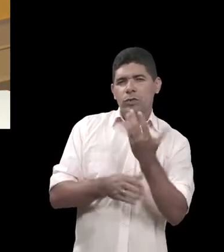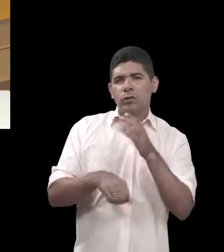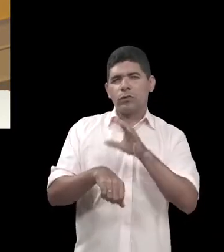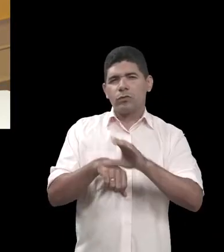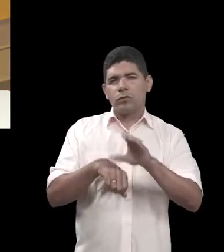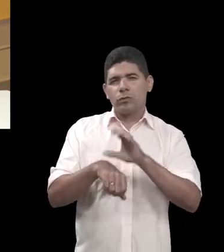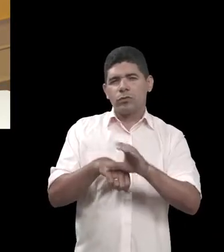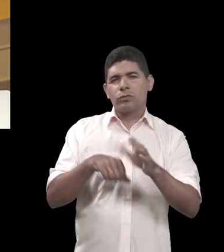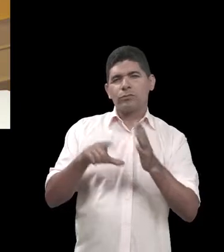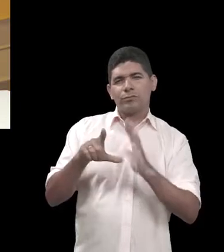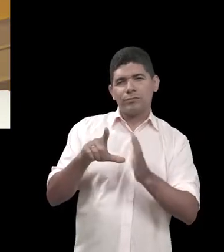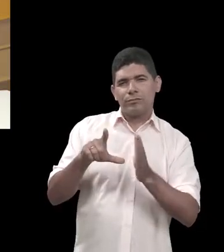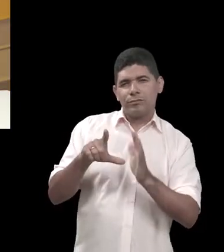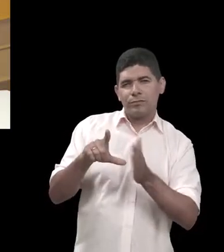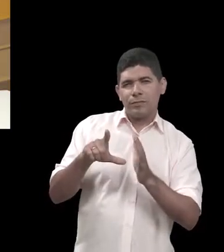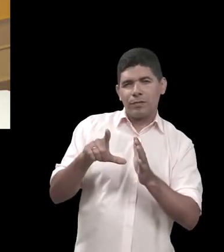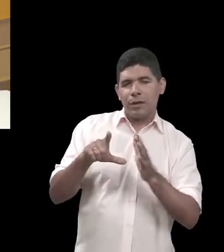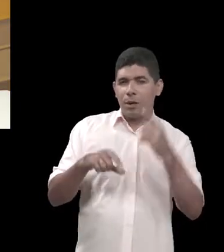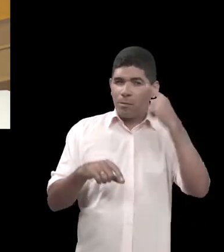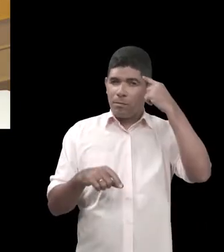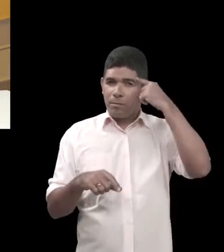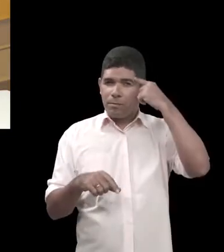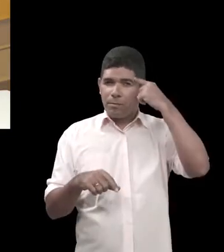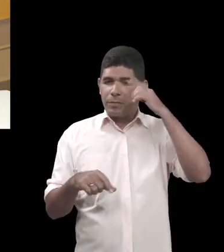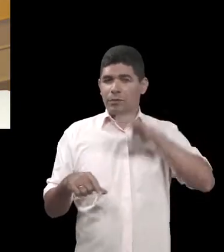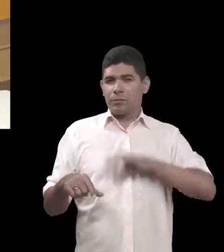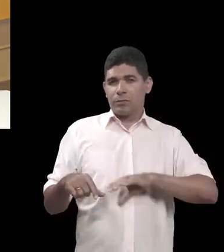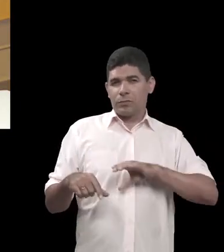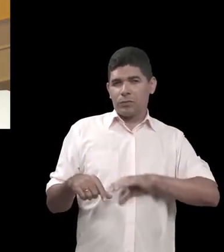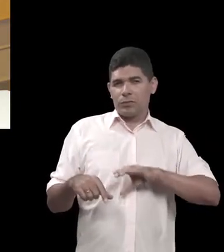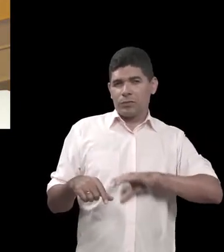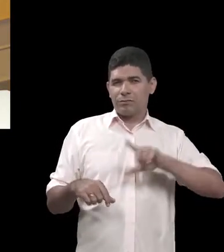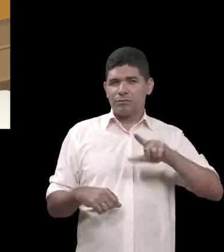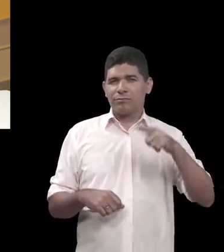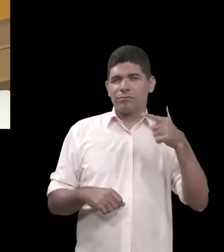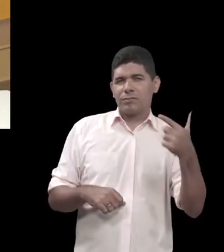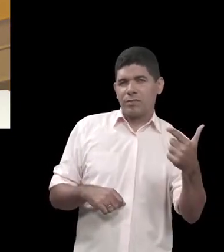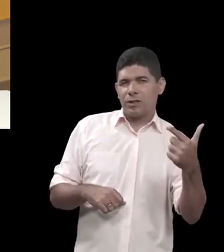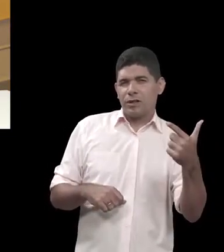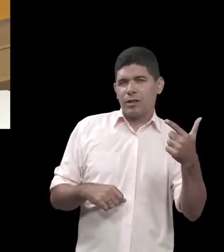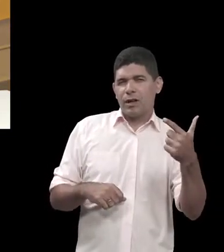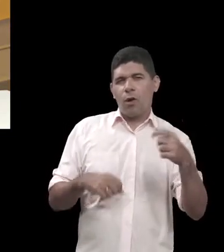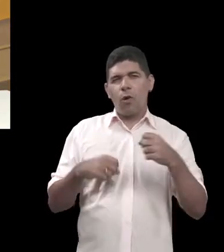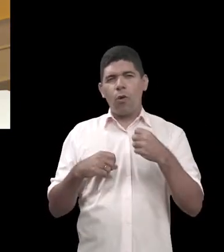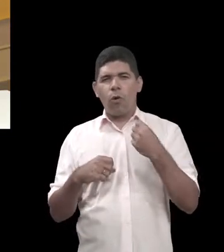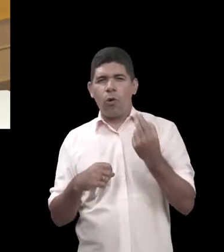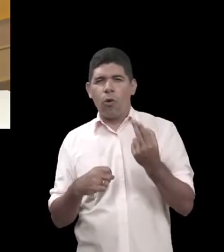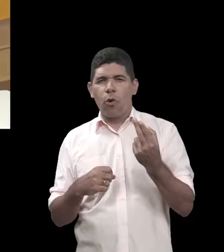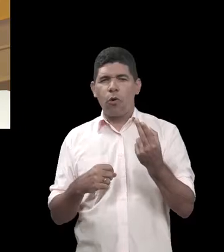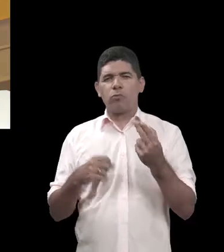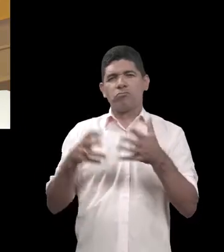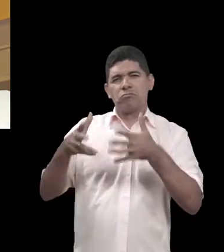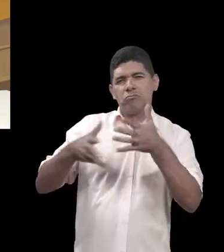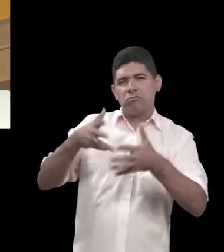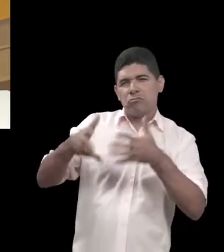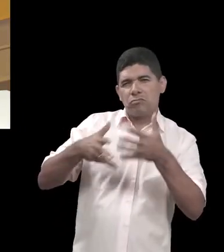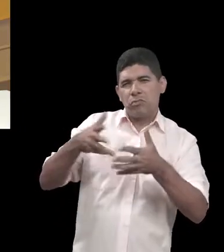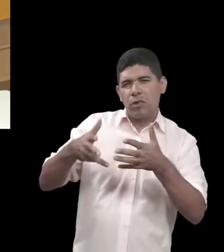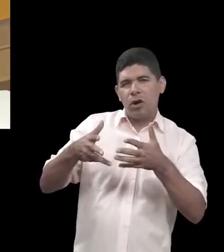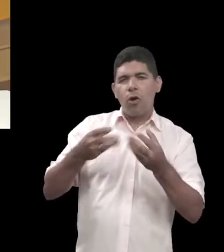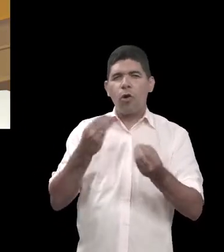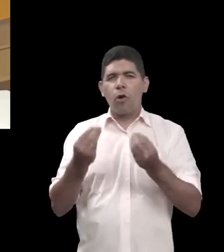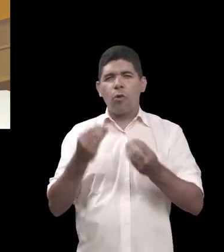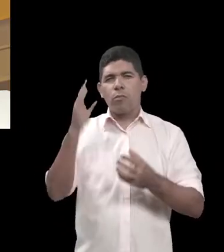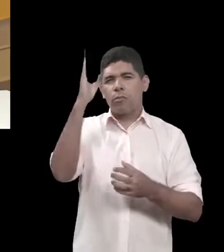na realidade, quando a gente coloca habilitação em língua portuguesa, língua brasileira de sinais, tem outros cursos no nosso